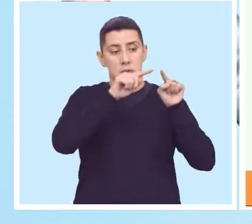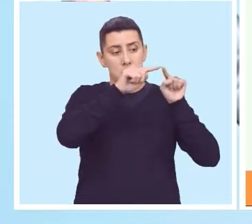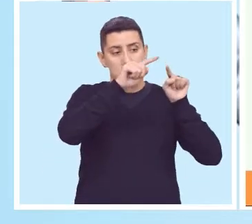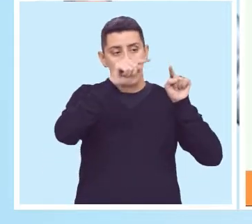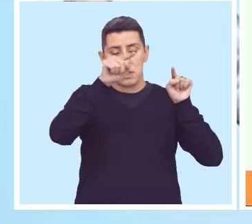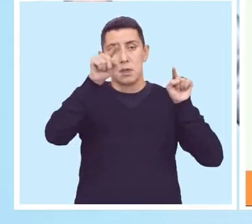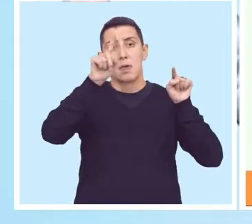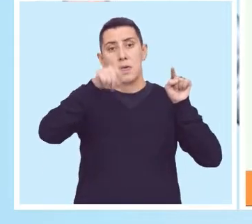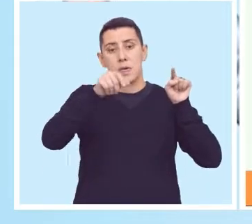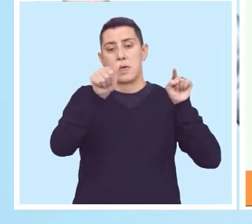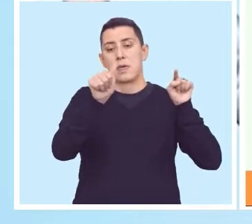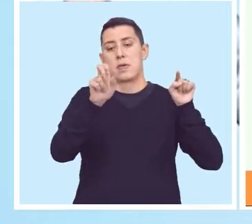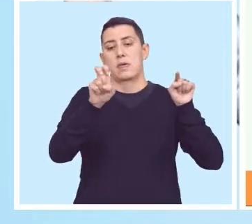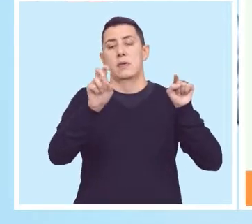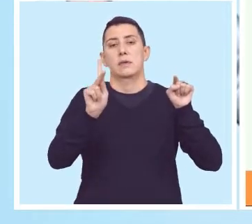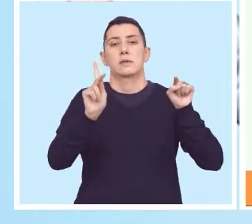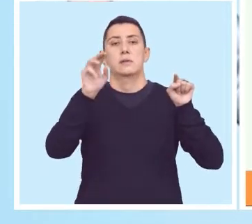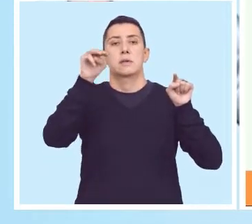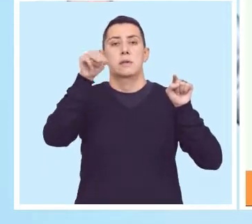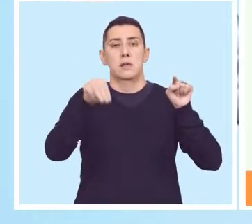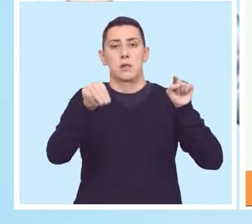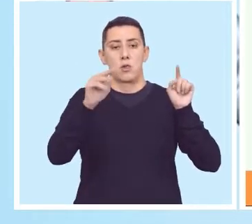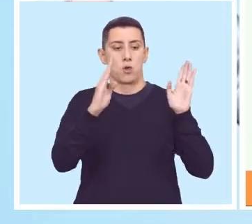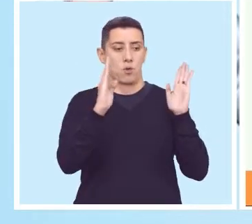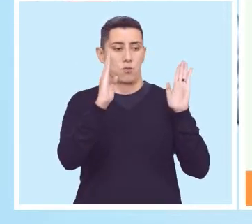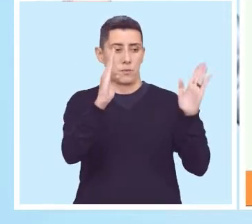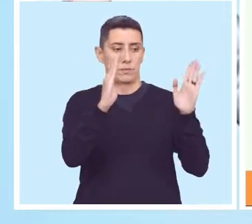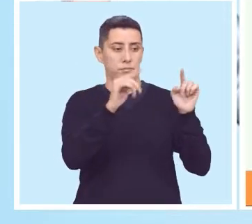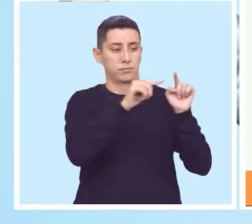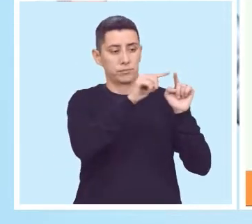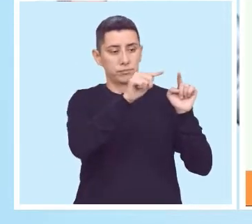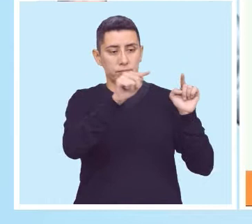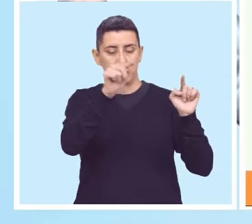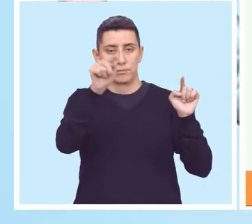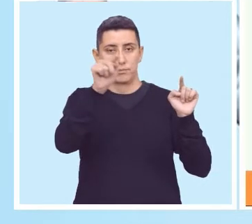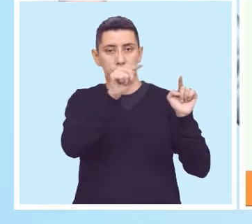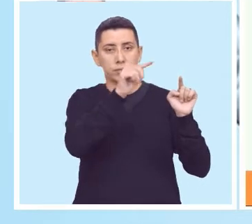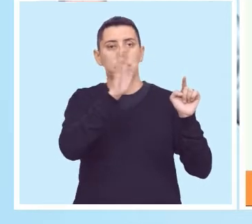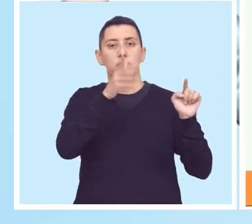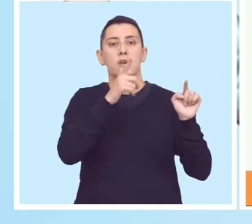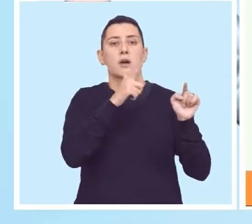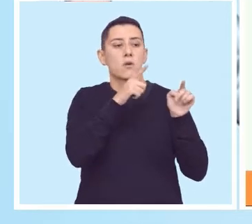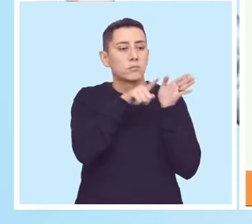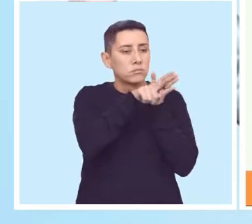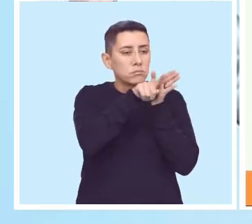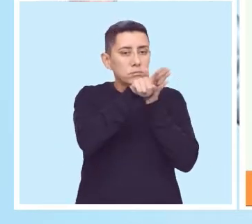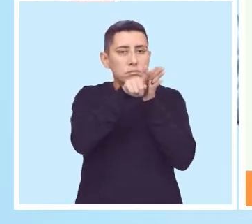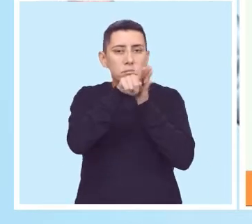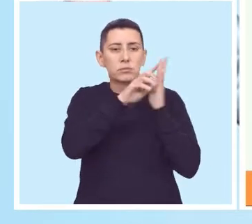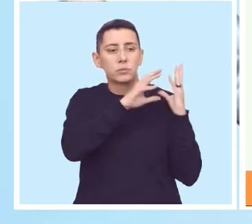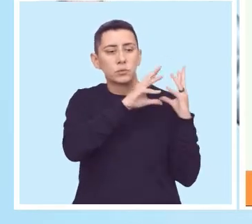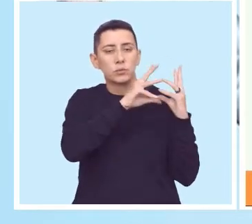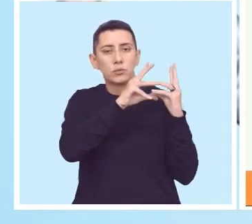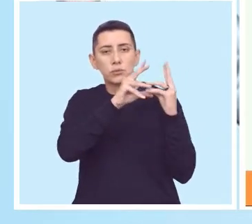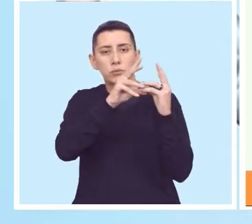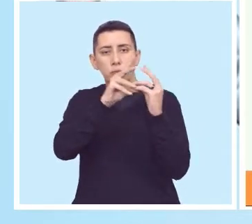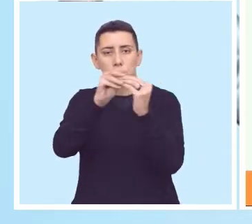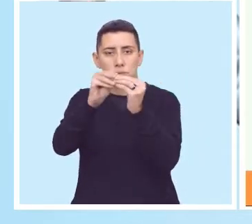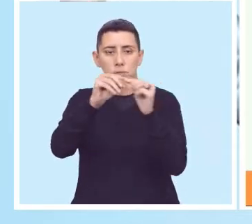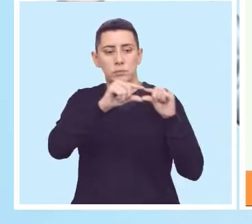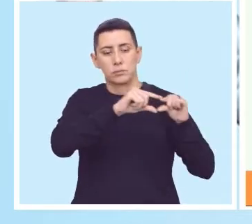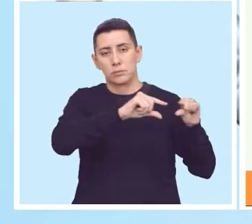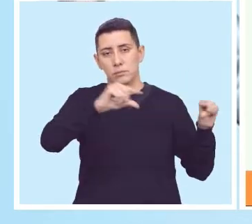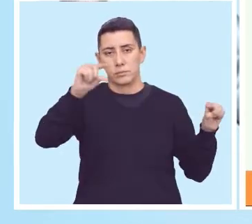dos 15 quilômetros de mapeamento, de rastreamento